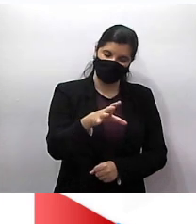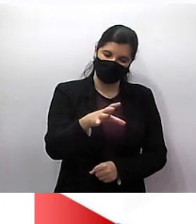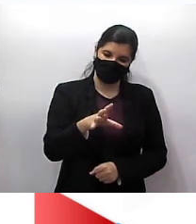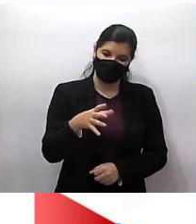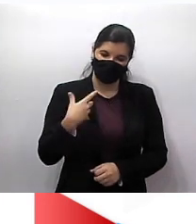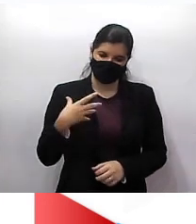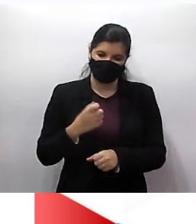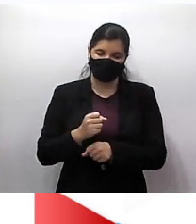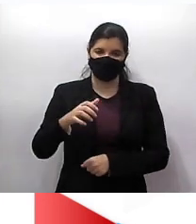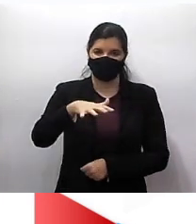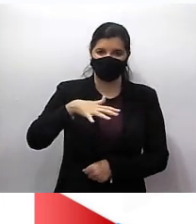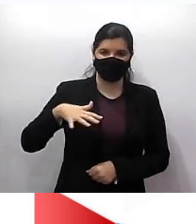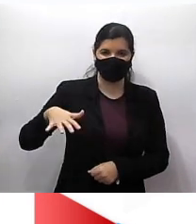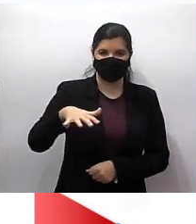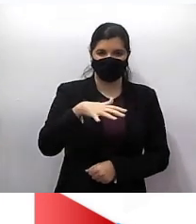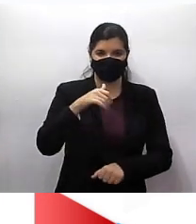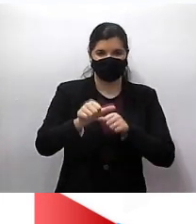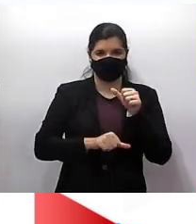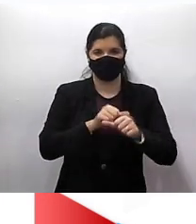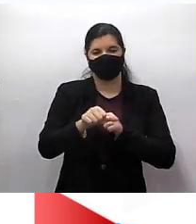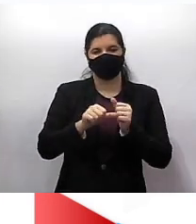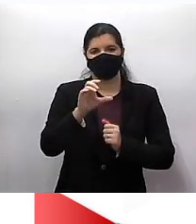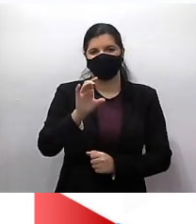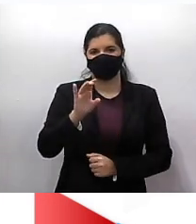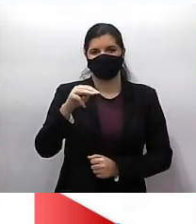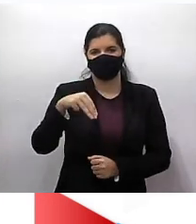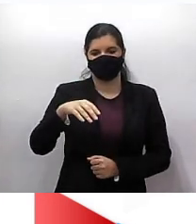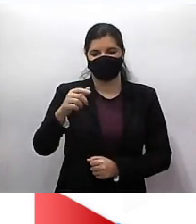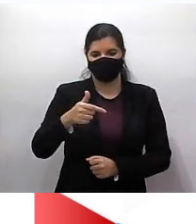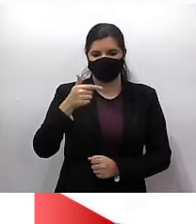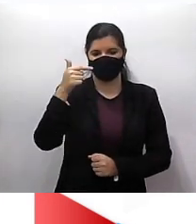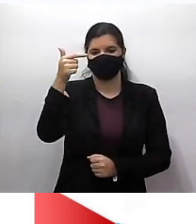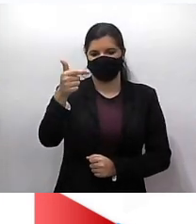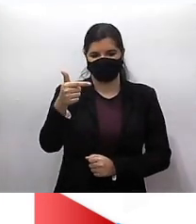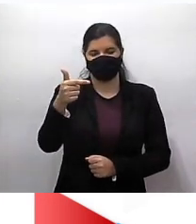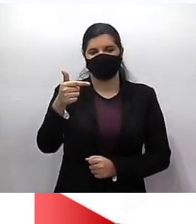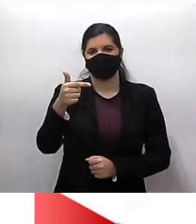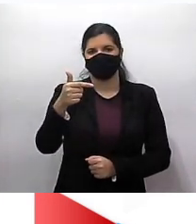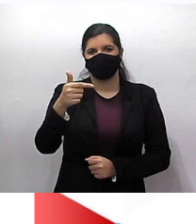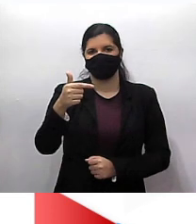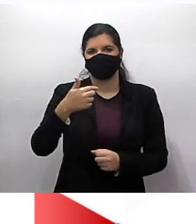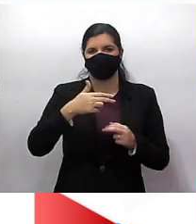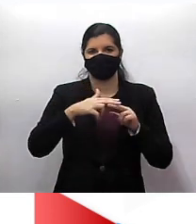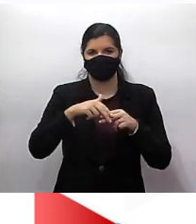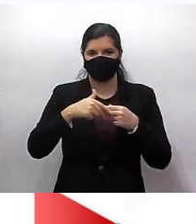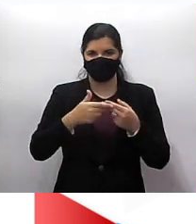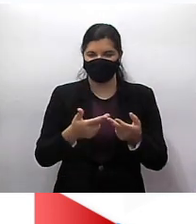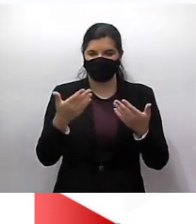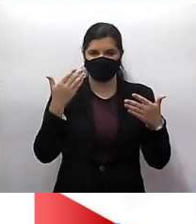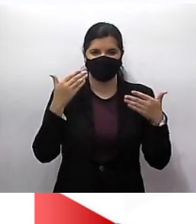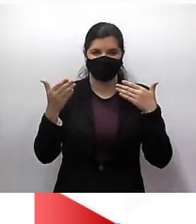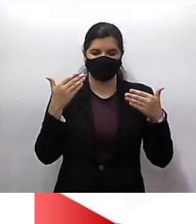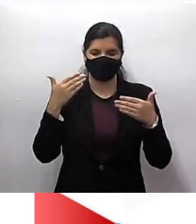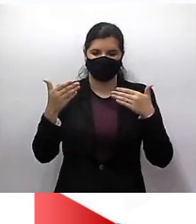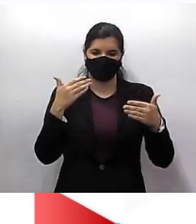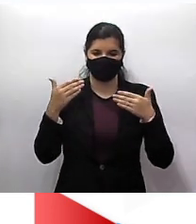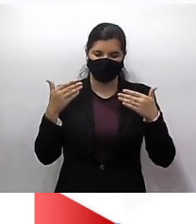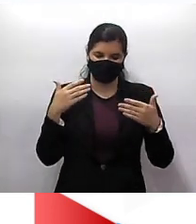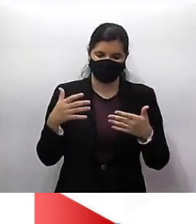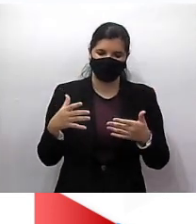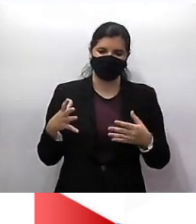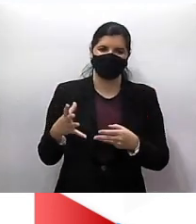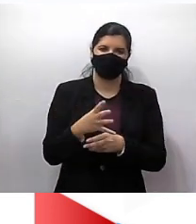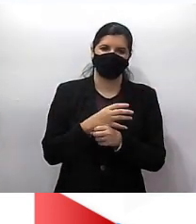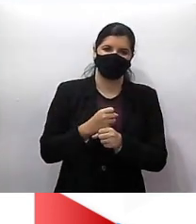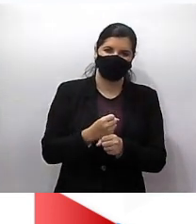e quando eu calculo a área, o centímetro está ao quadrado, está elevado ao quadrado, viu aí? Então, no comparativo, eu tenho uma